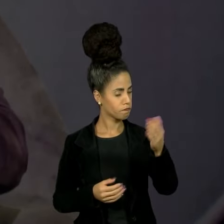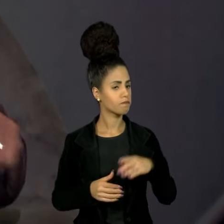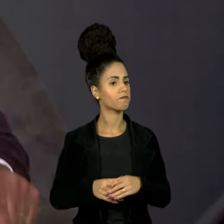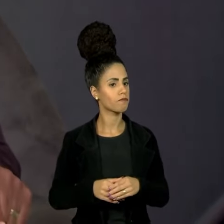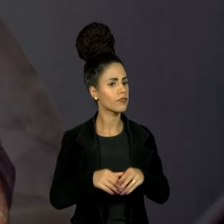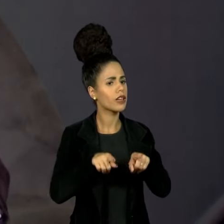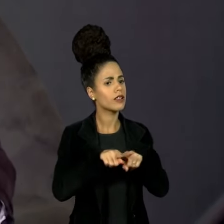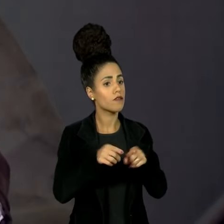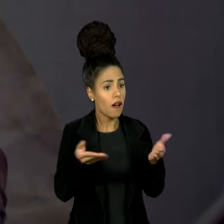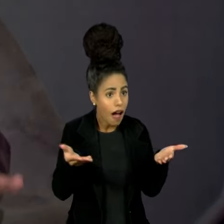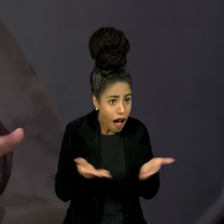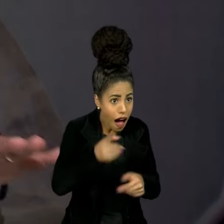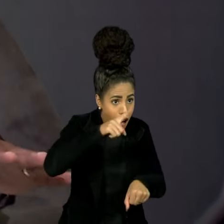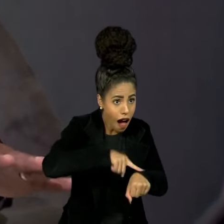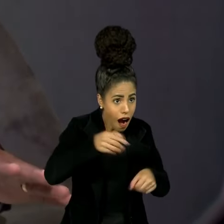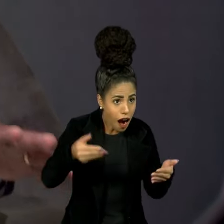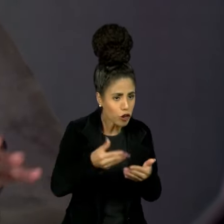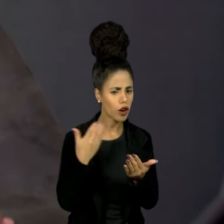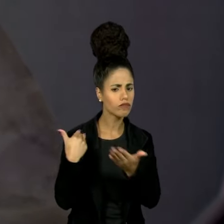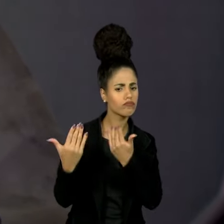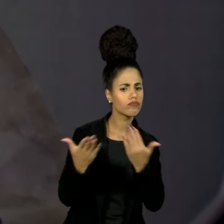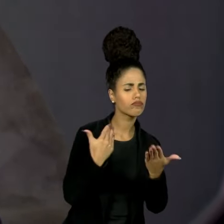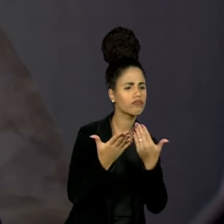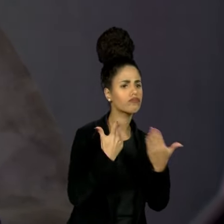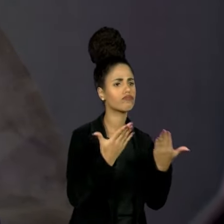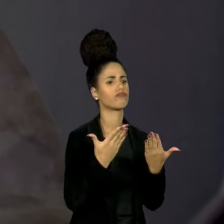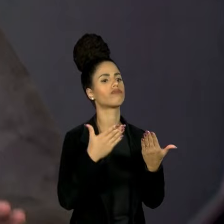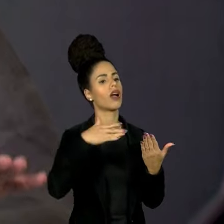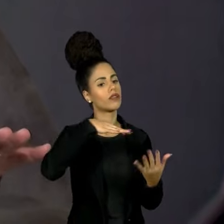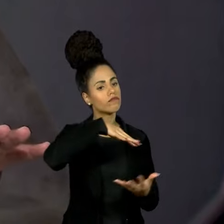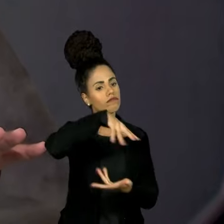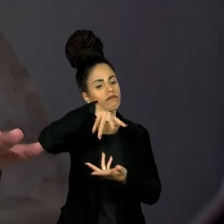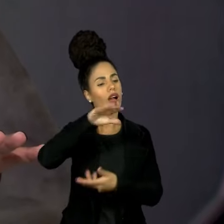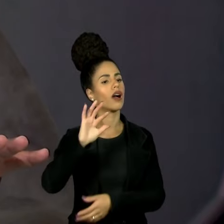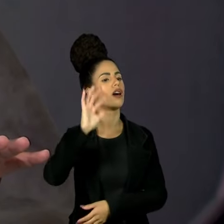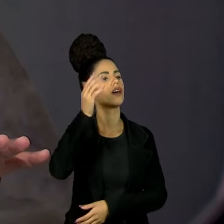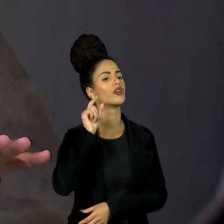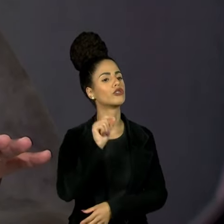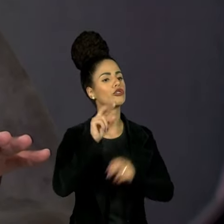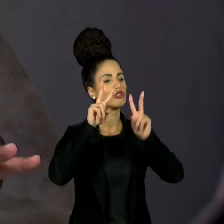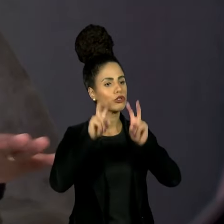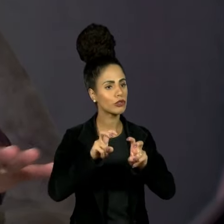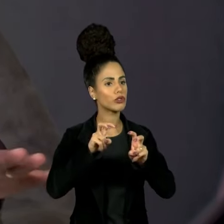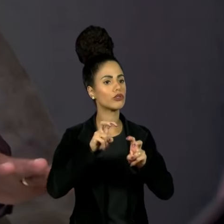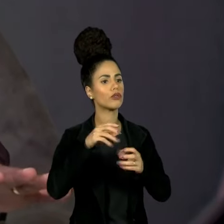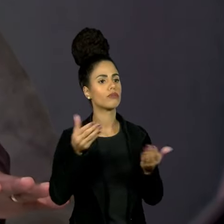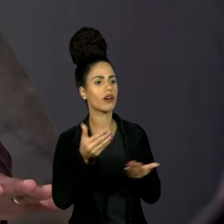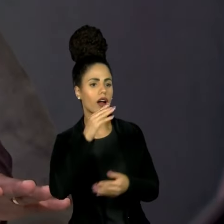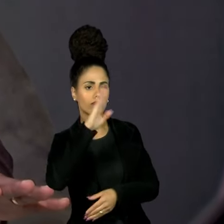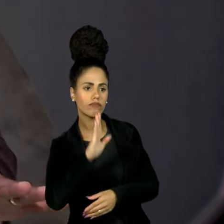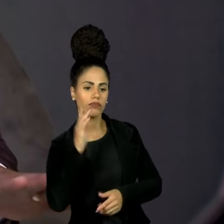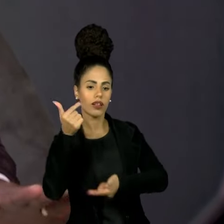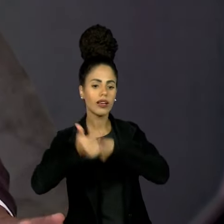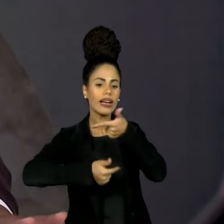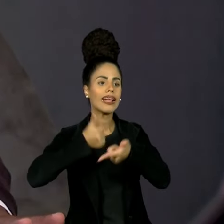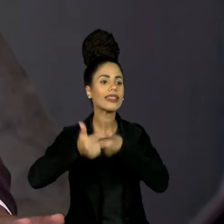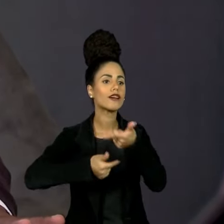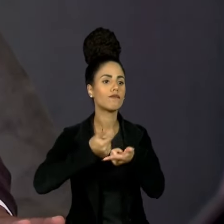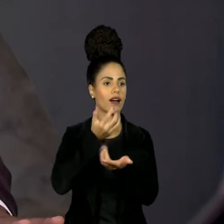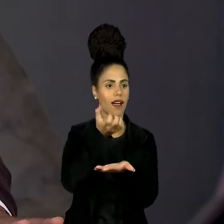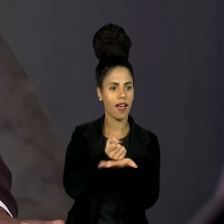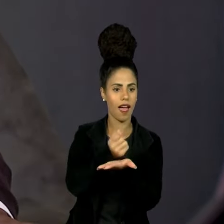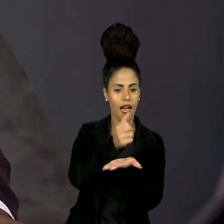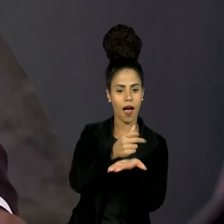inclusive, nesse exato momento, num debate nacional, né, que é justamente a questão dos trabalhadores de